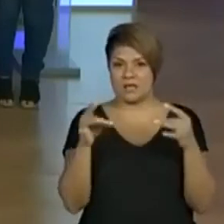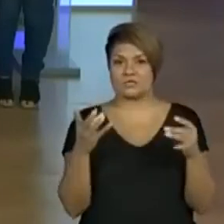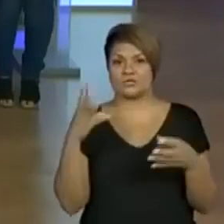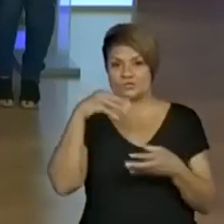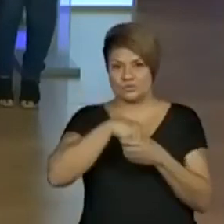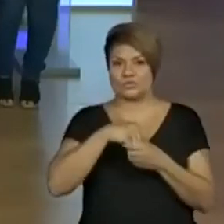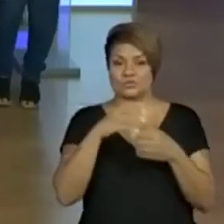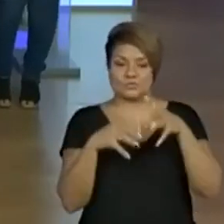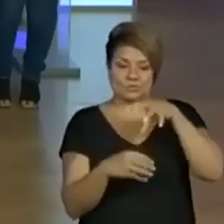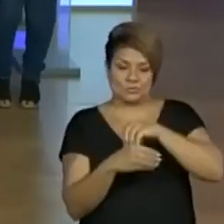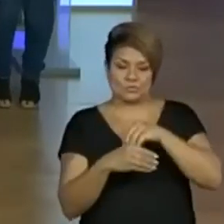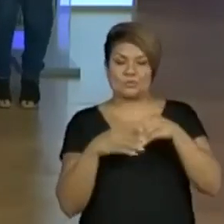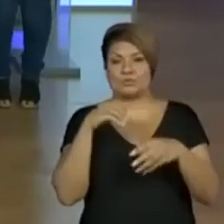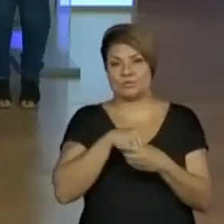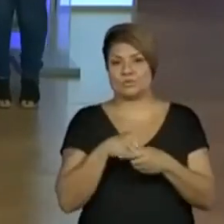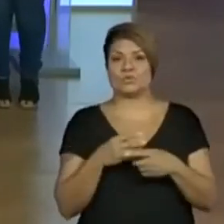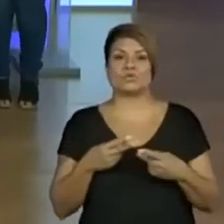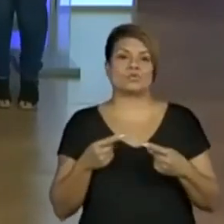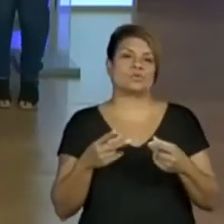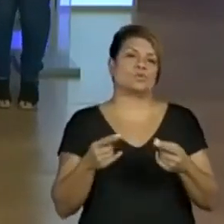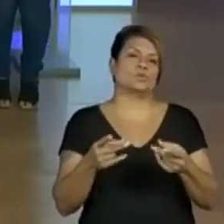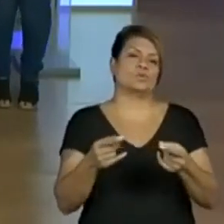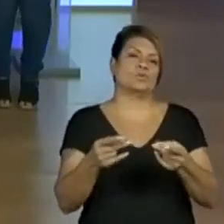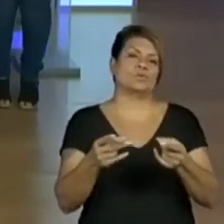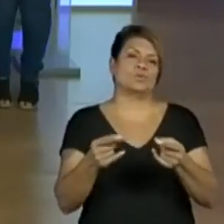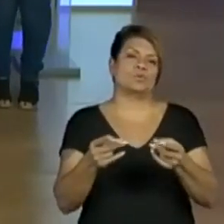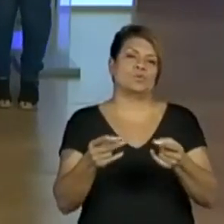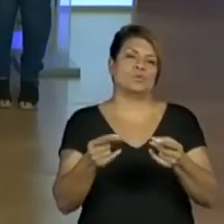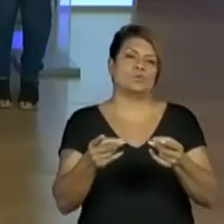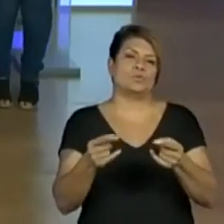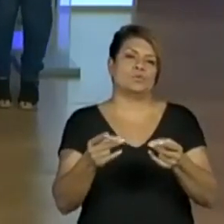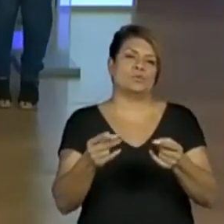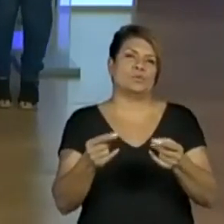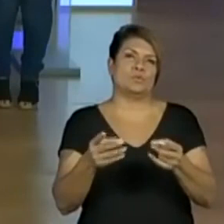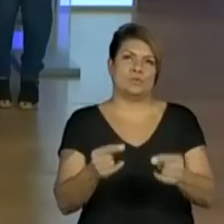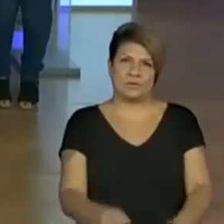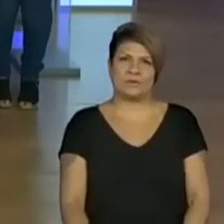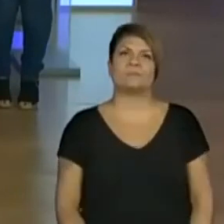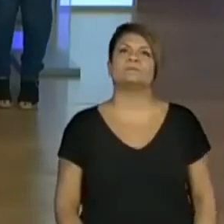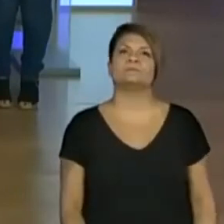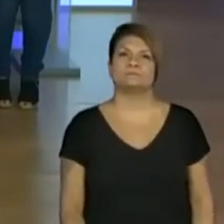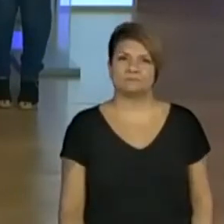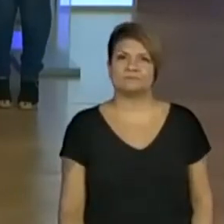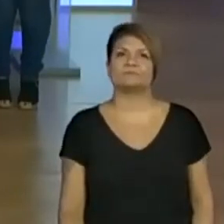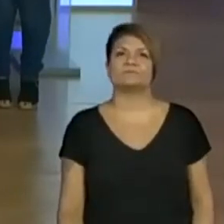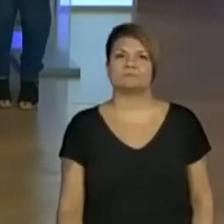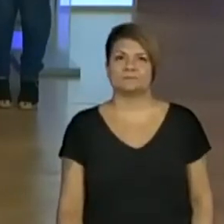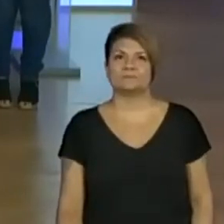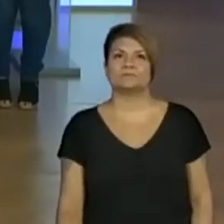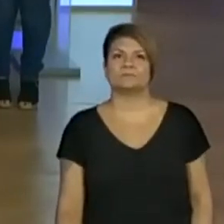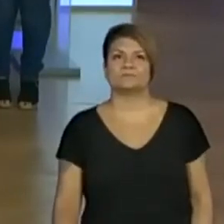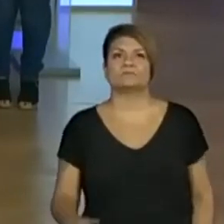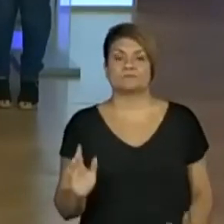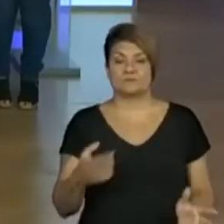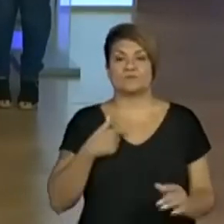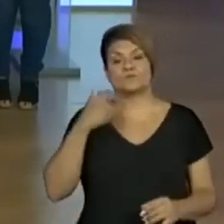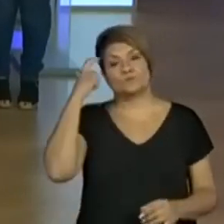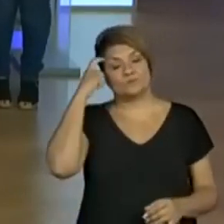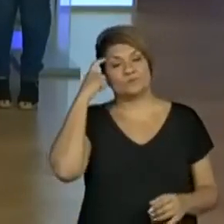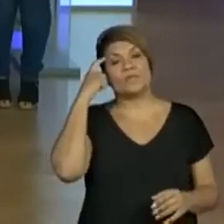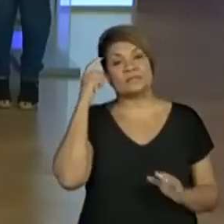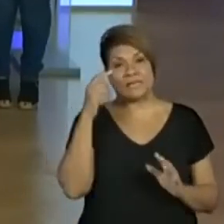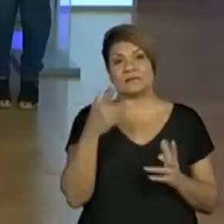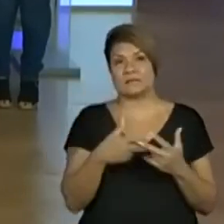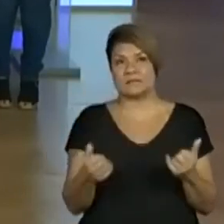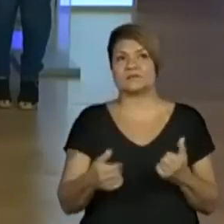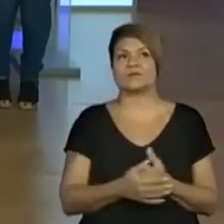vai embora eles ficarem tem uma durabilidade indeterminado indeterminado então a gente já tem ensaio nestas